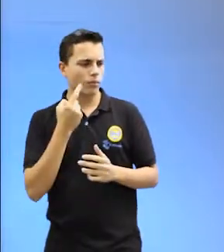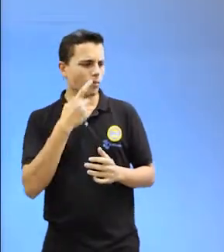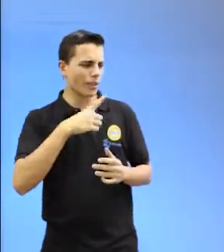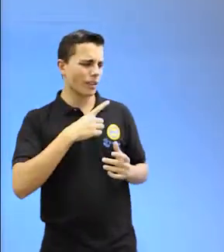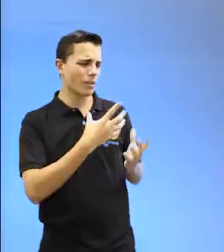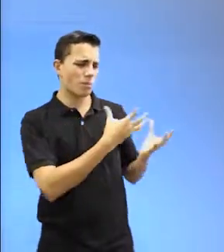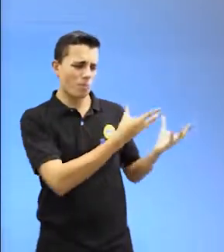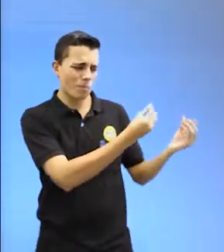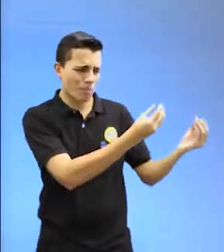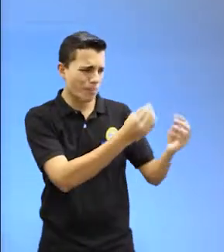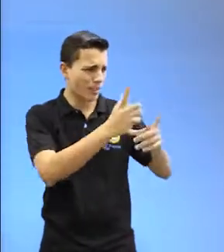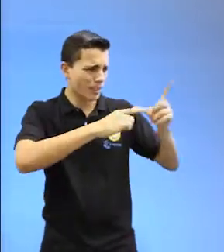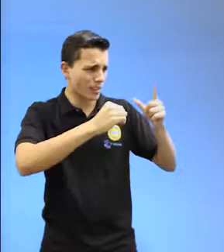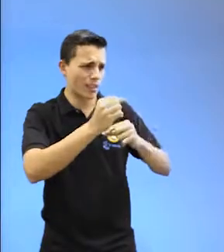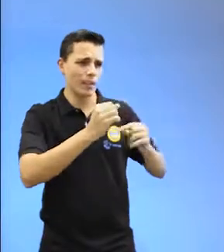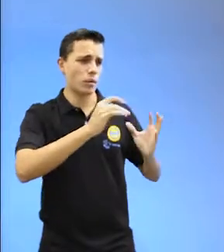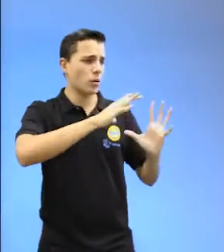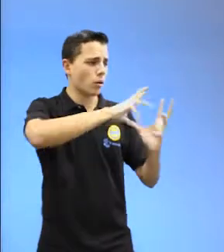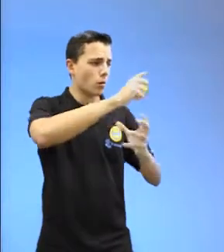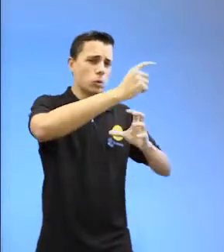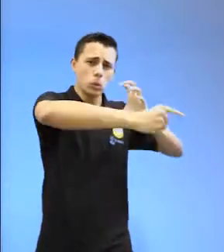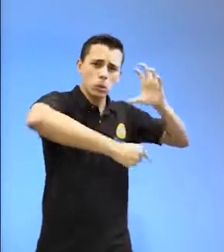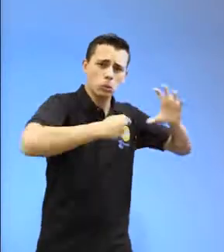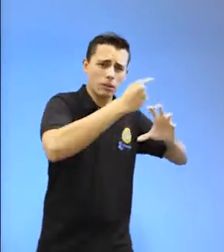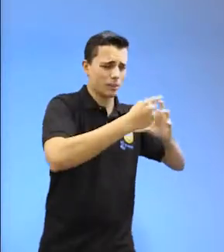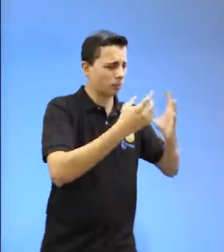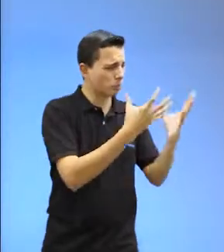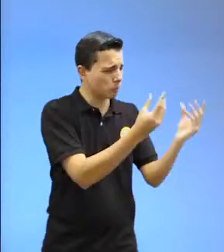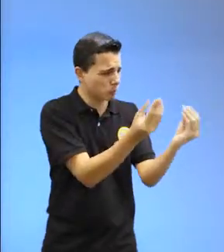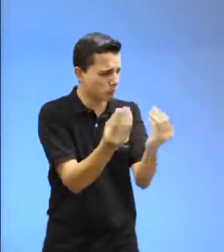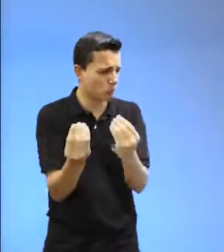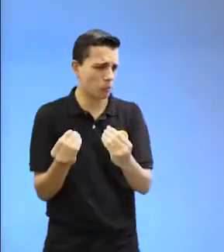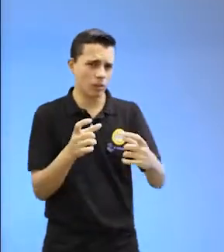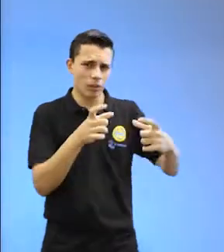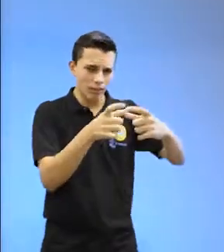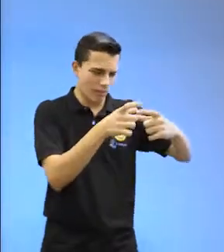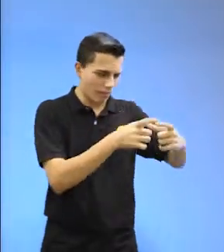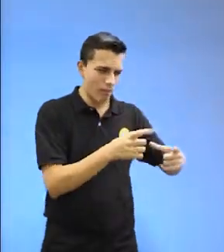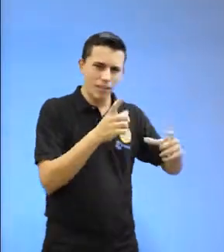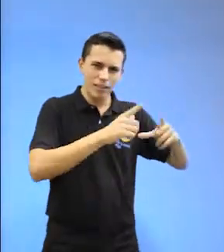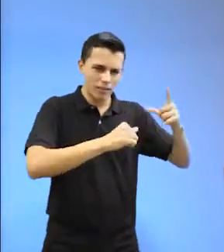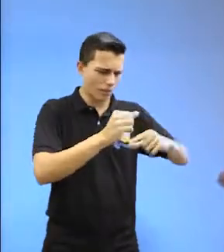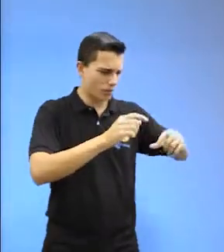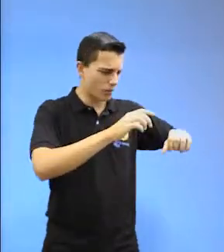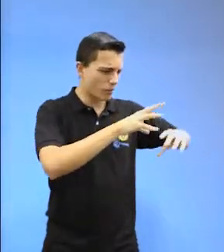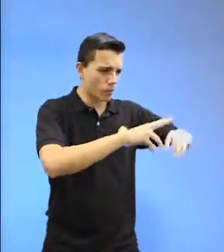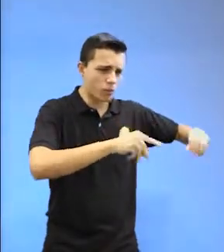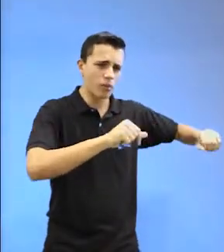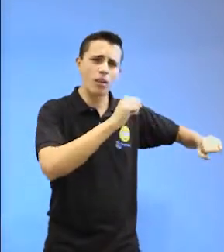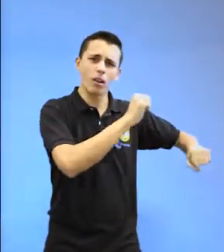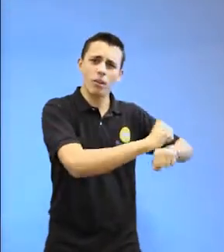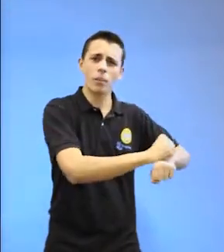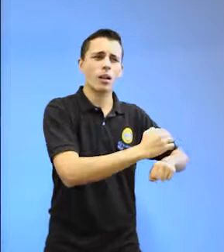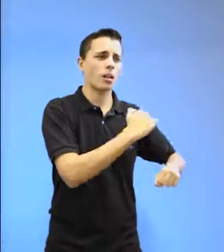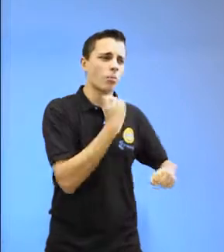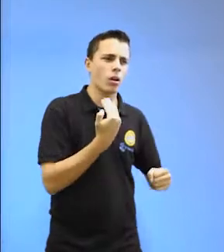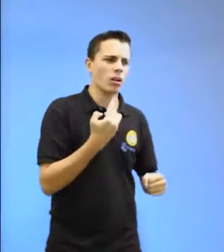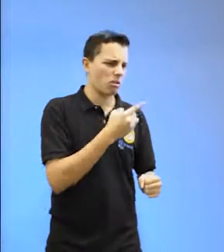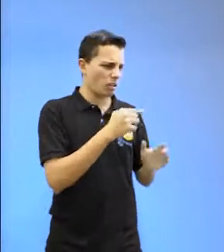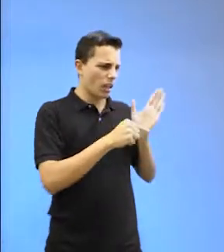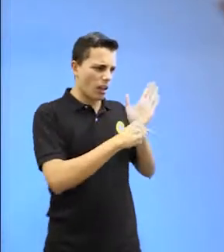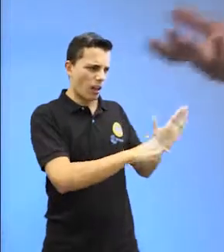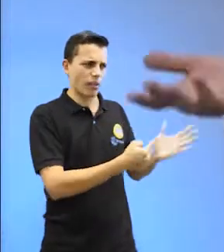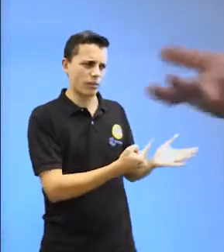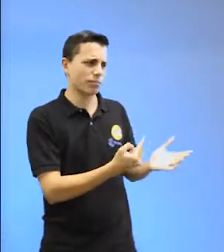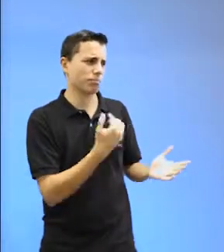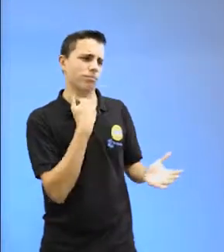mundo afora, quantas estrelas estão na areia e morrem na areia. Que diferença faz, né, se jogar isso?